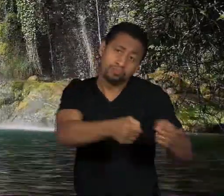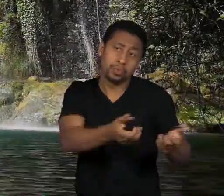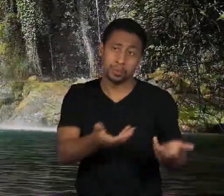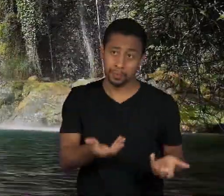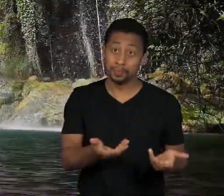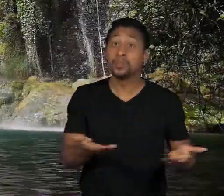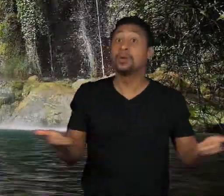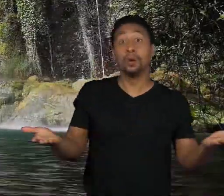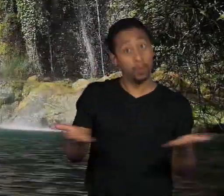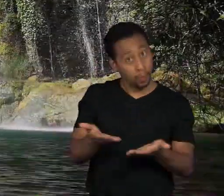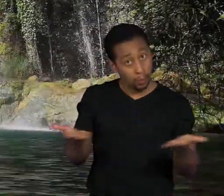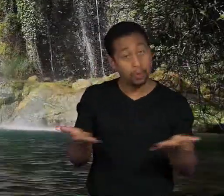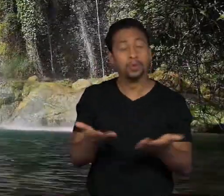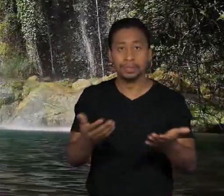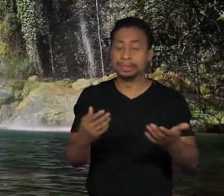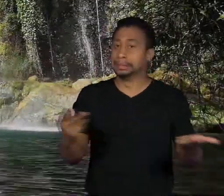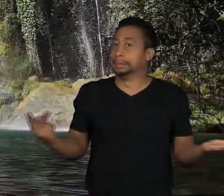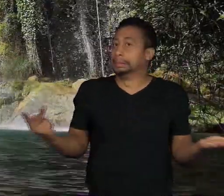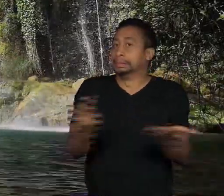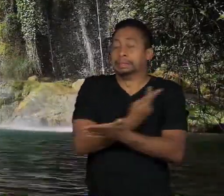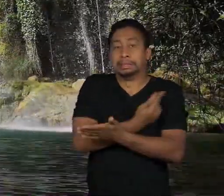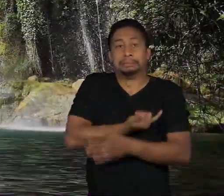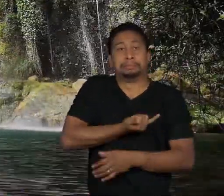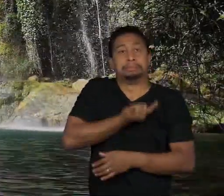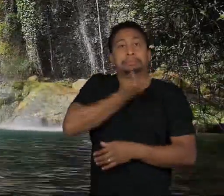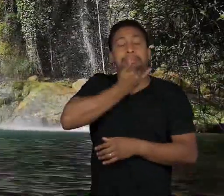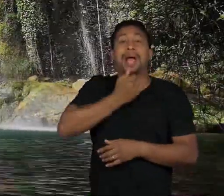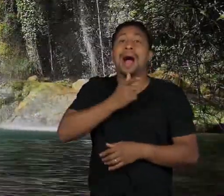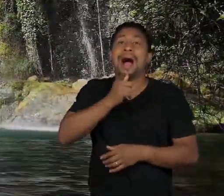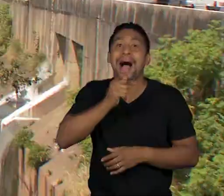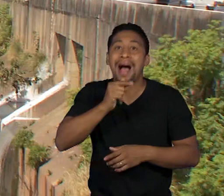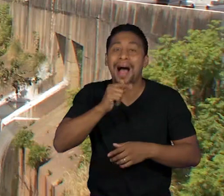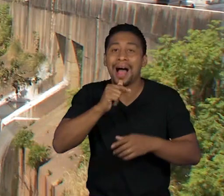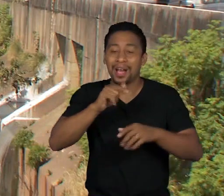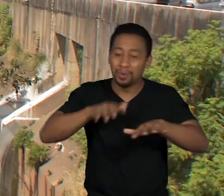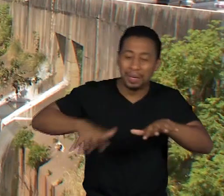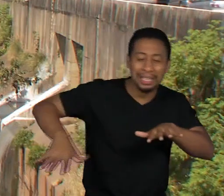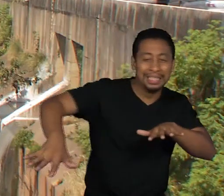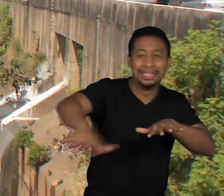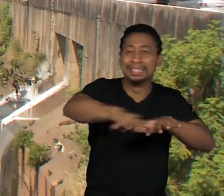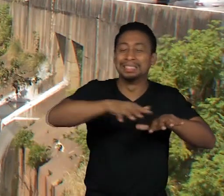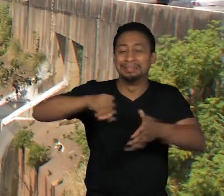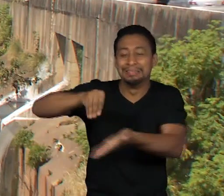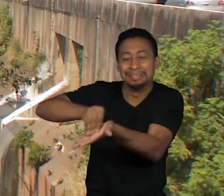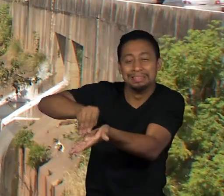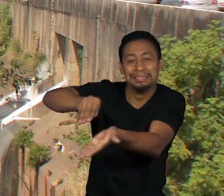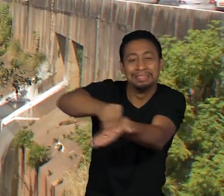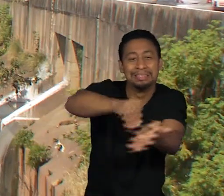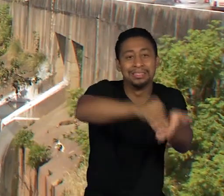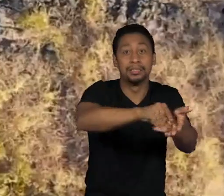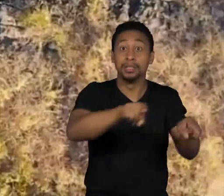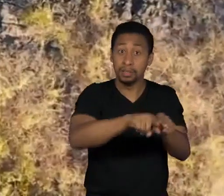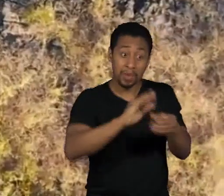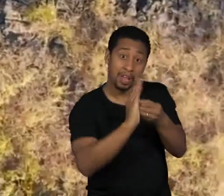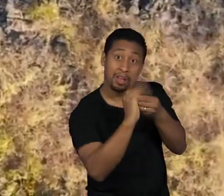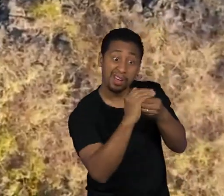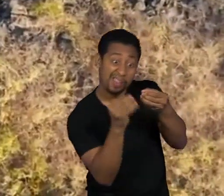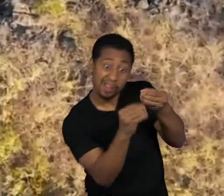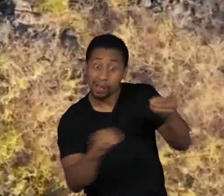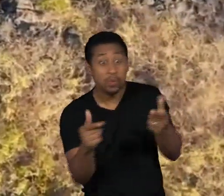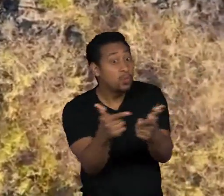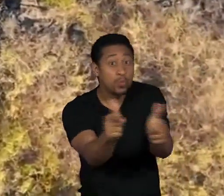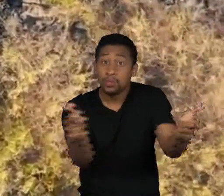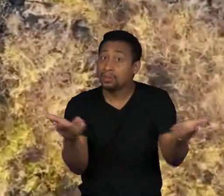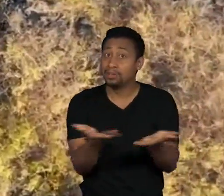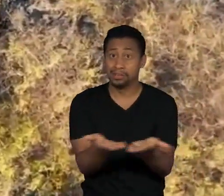Hoje estamos vivendo uma crise global de distribuição da água e de saneamento básico. A ONU alerta para a